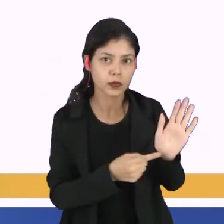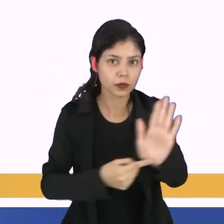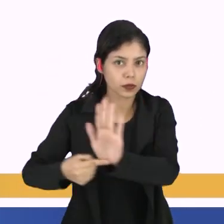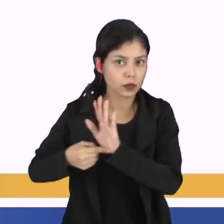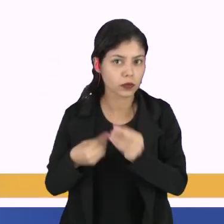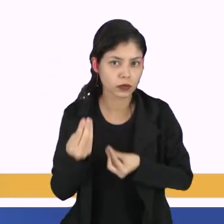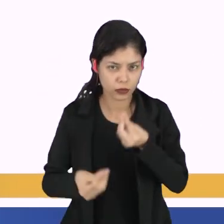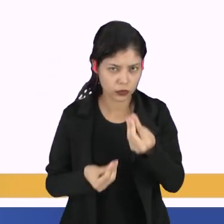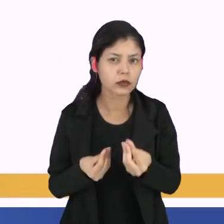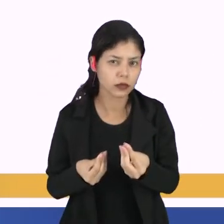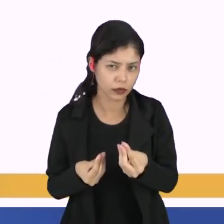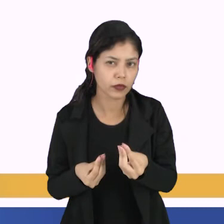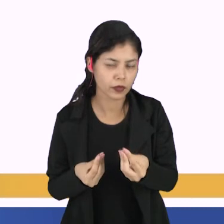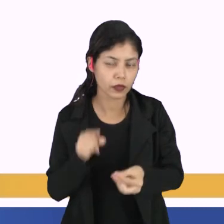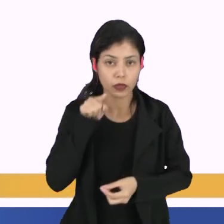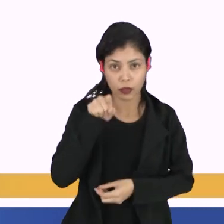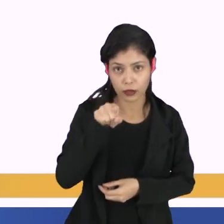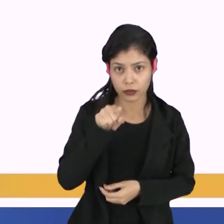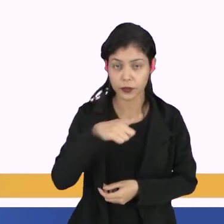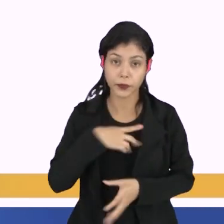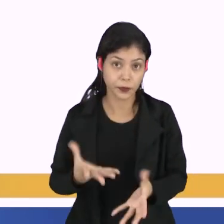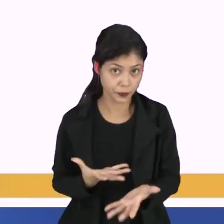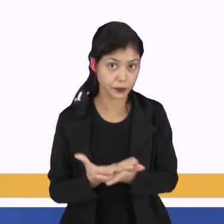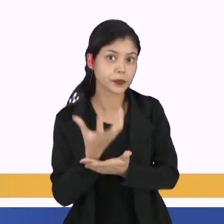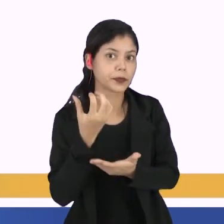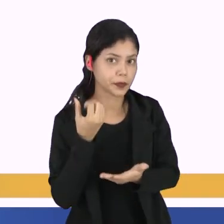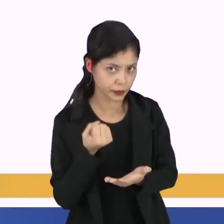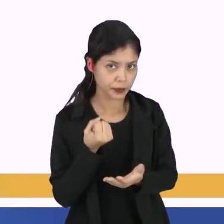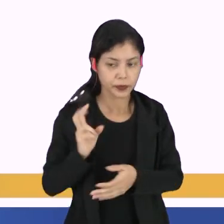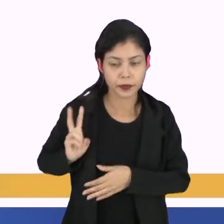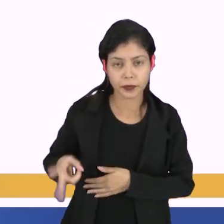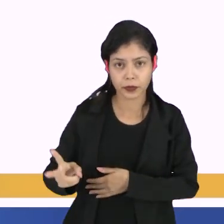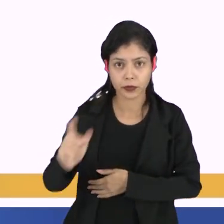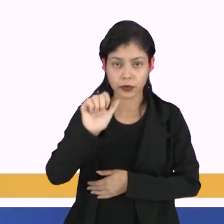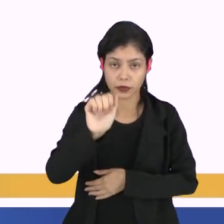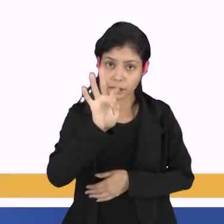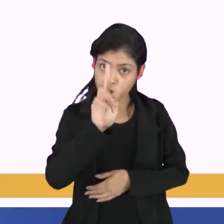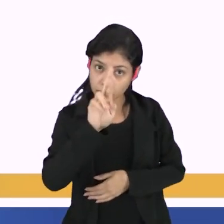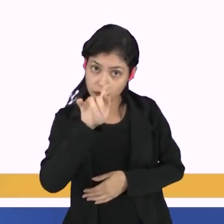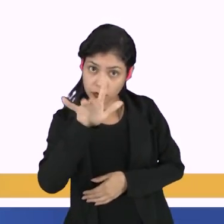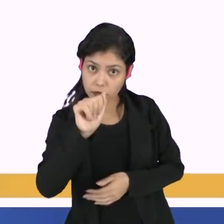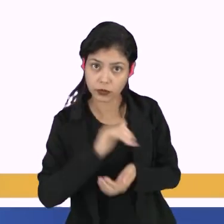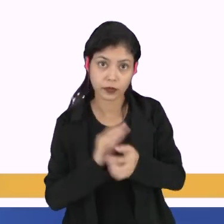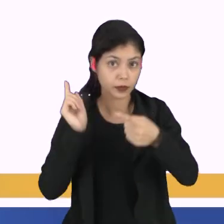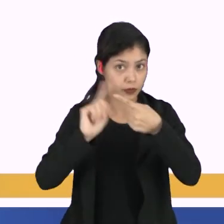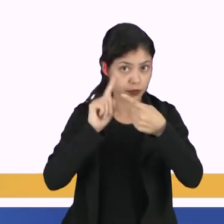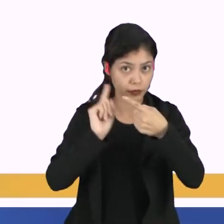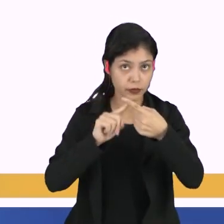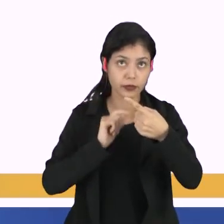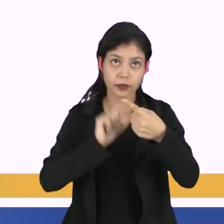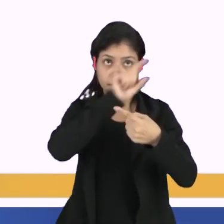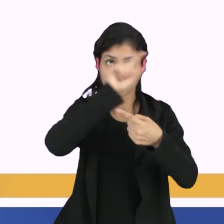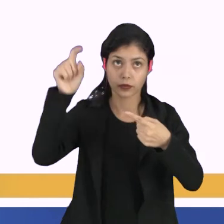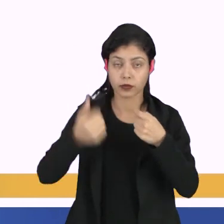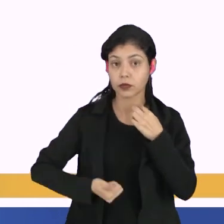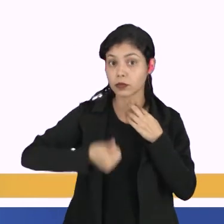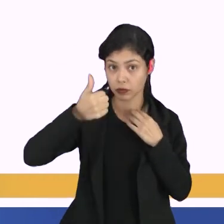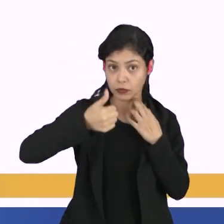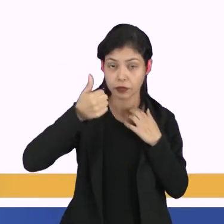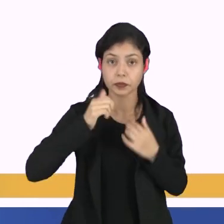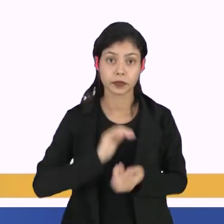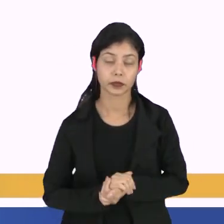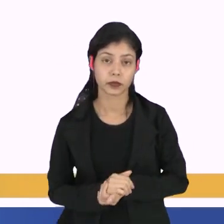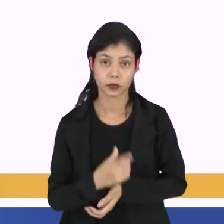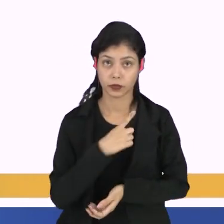material, e aí você pegará a frequência absoluta, por exemplo, na primeira linha do item 1,